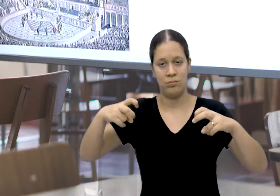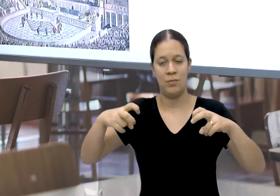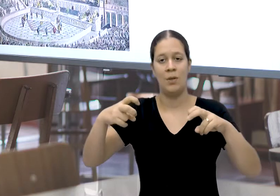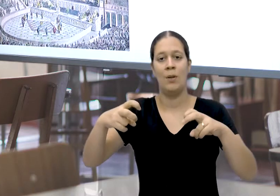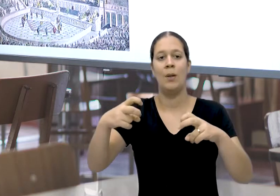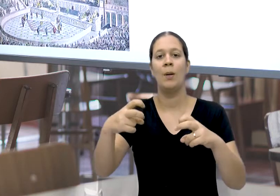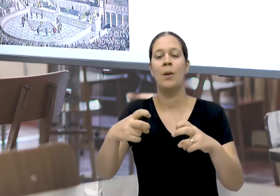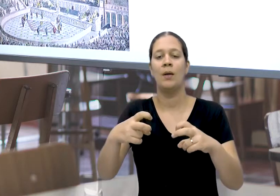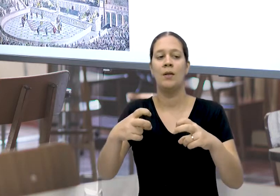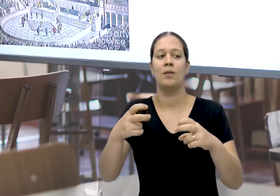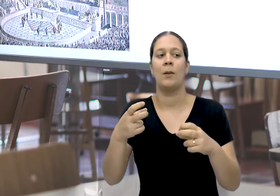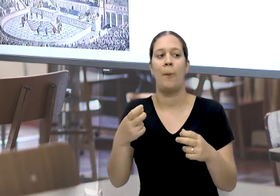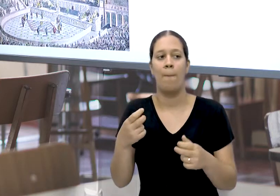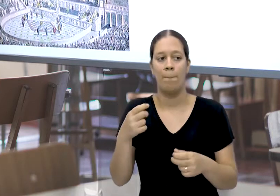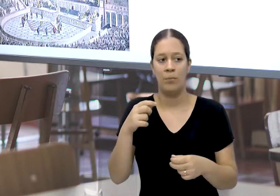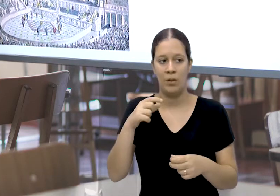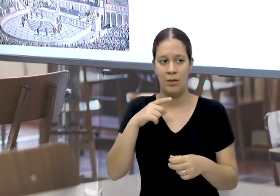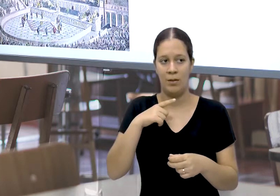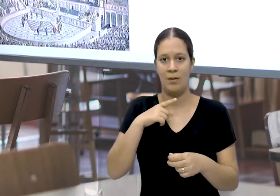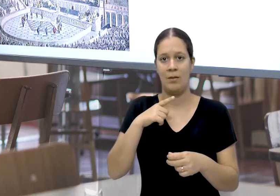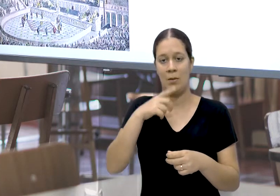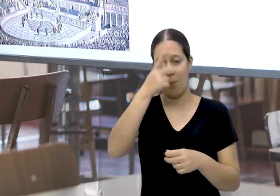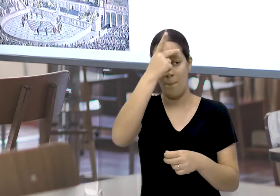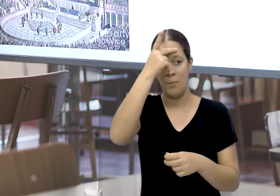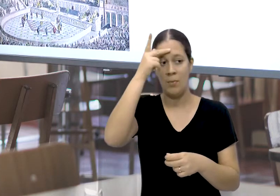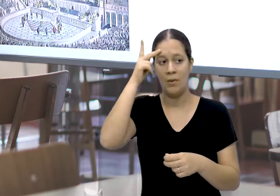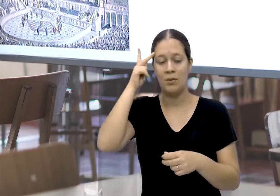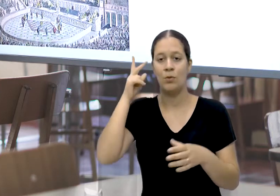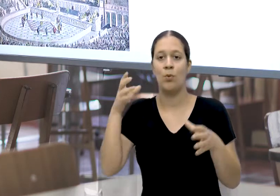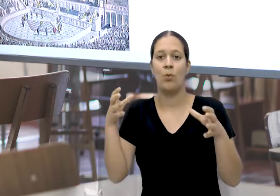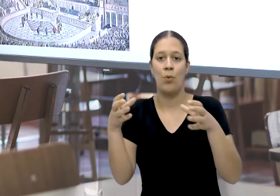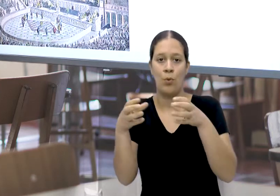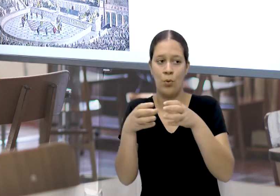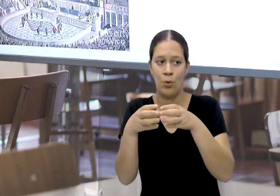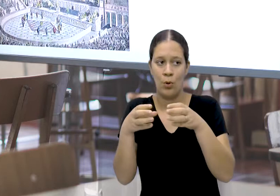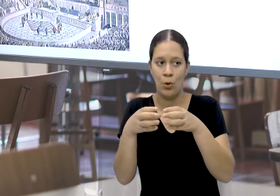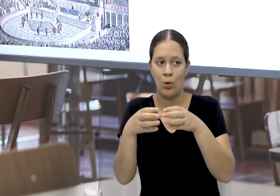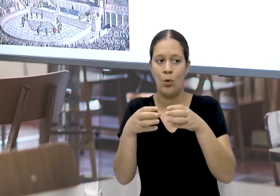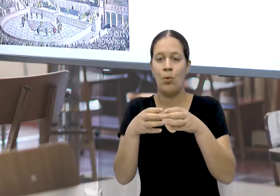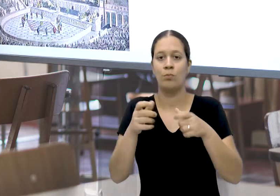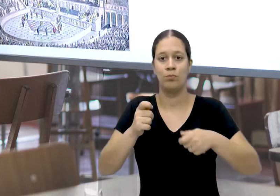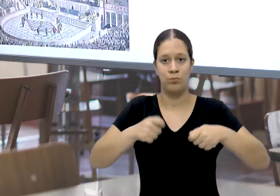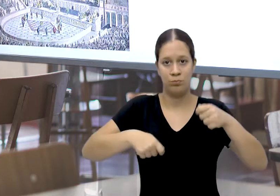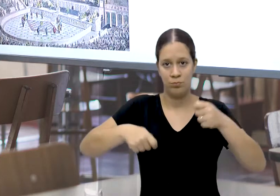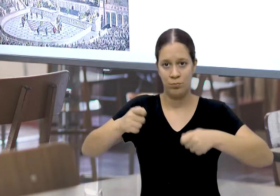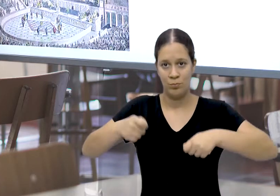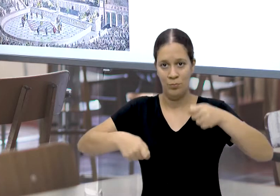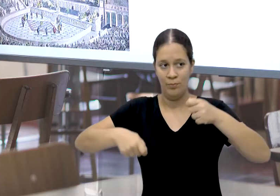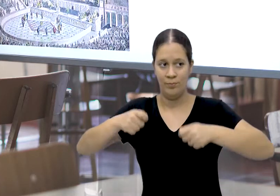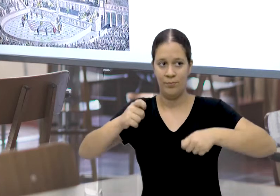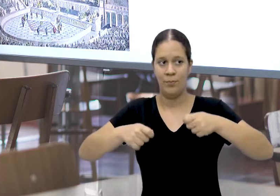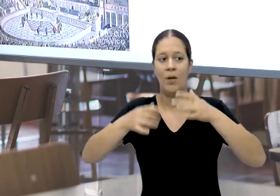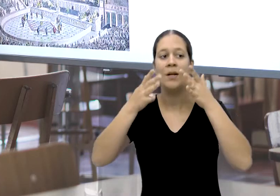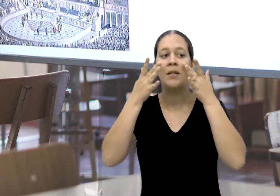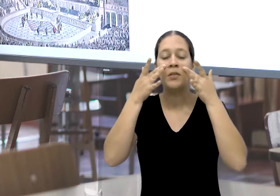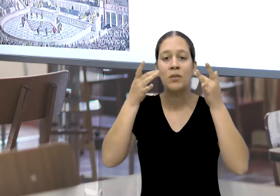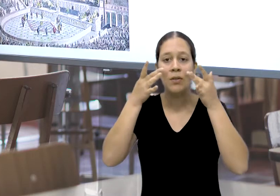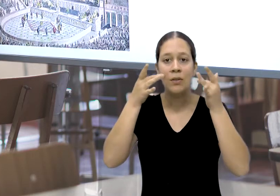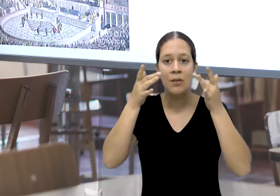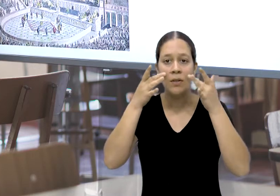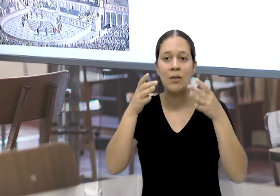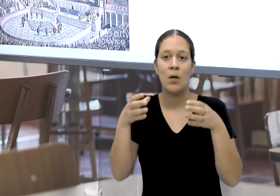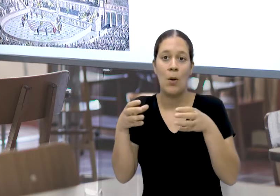atuar, apenas os homens que atuavam. E todos eles usavam máscaras. Essas máscaras se chamavam de